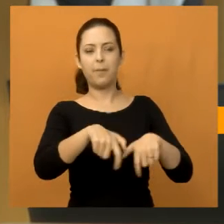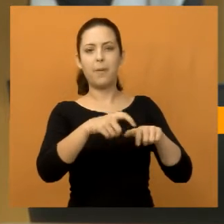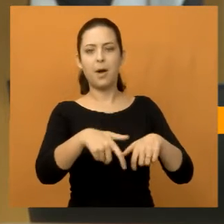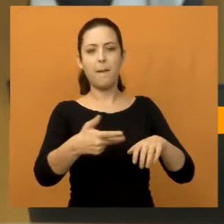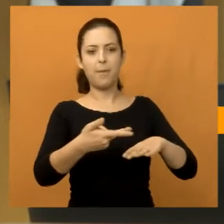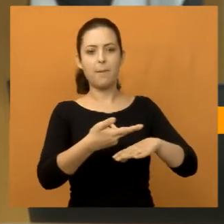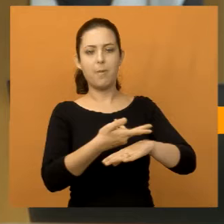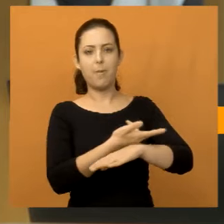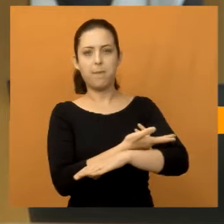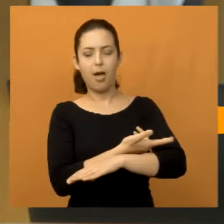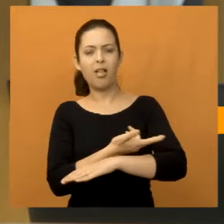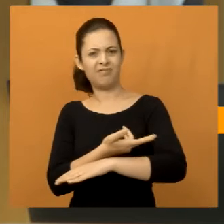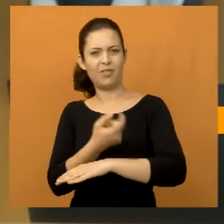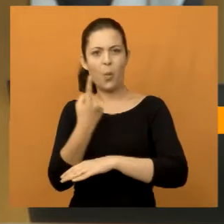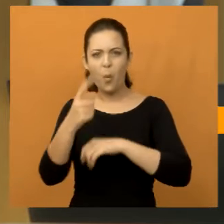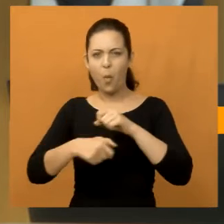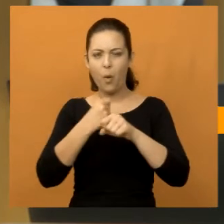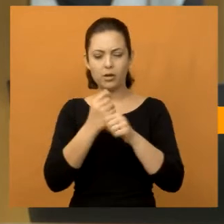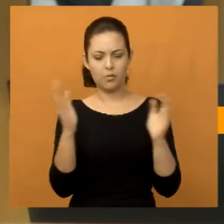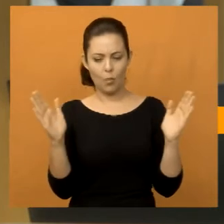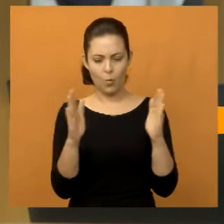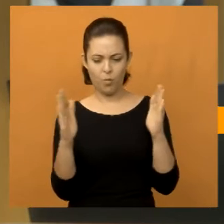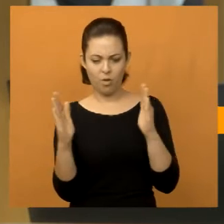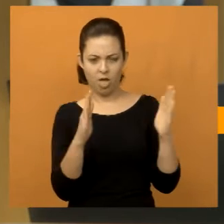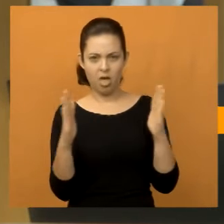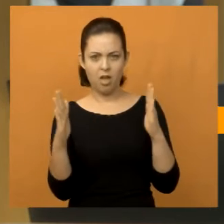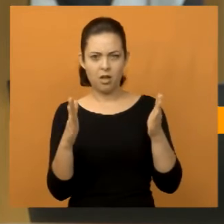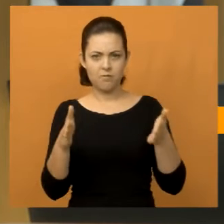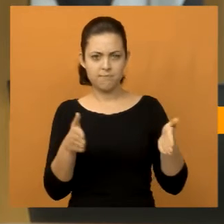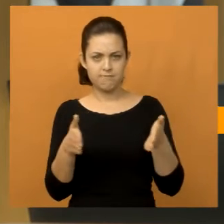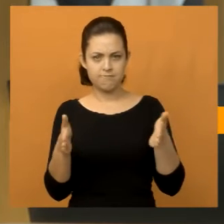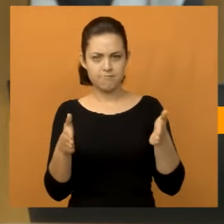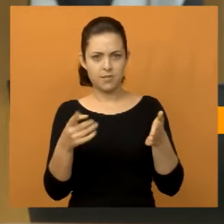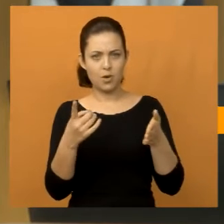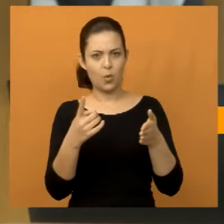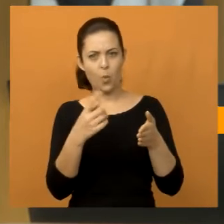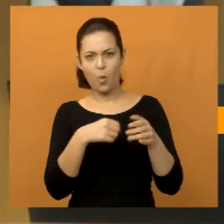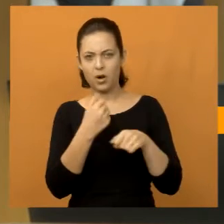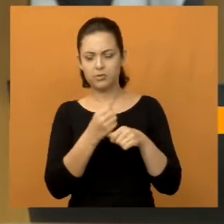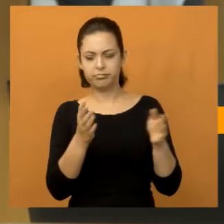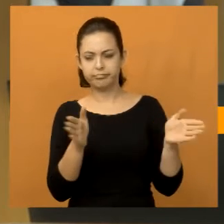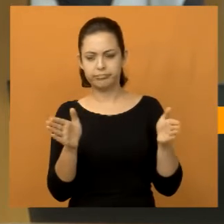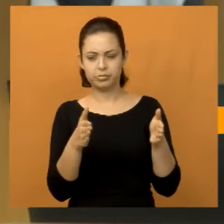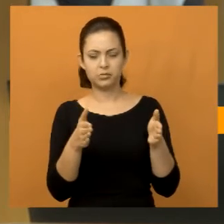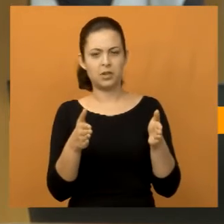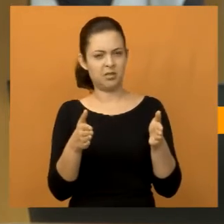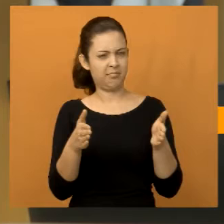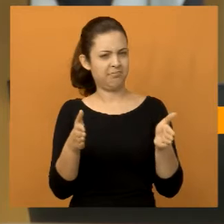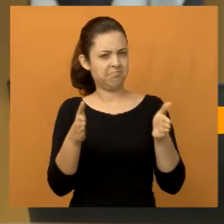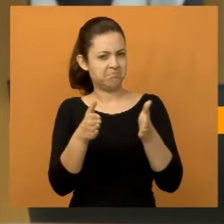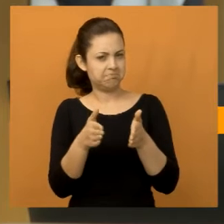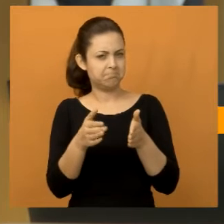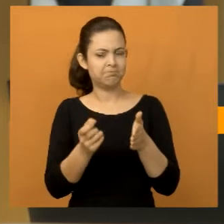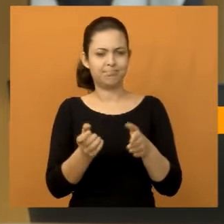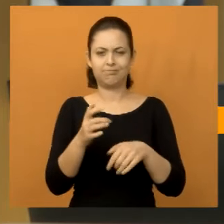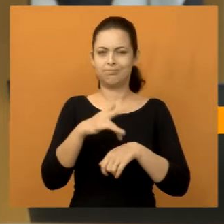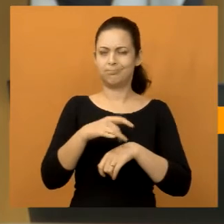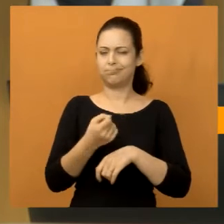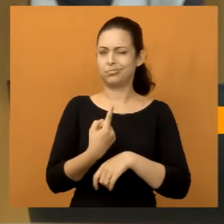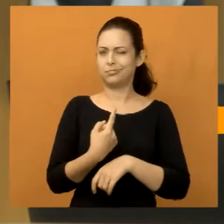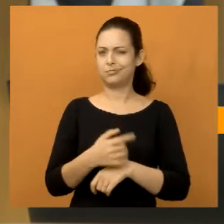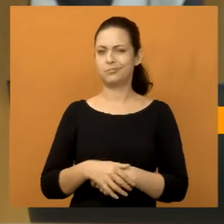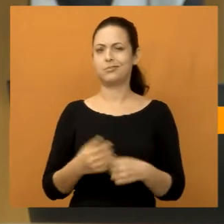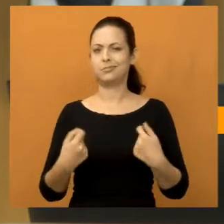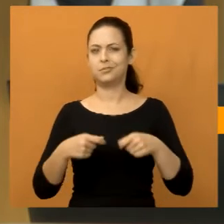né? 40 capinas em um ano, é isso? Em um ano. Em um ano. Menos de um ano, né? Exatamente, em menos de um ano. Então, um absurdo isso daí que